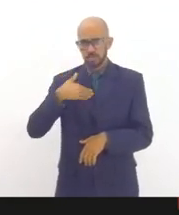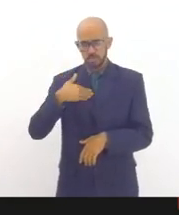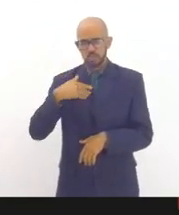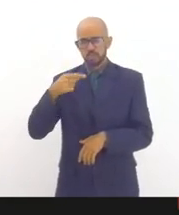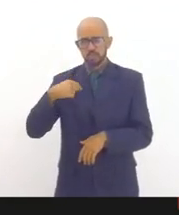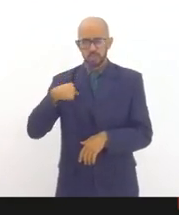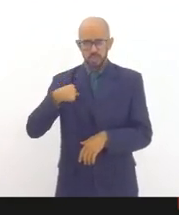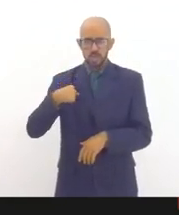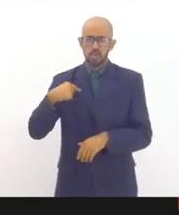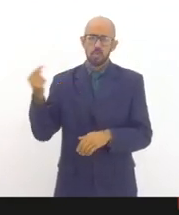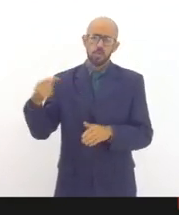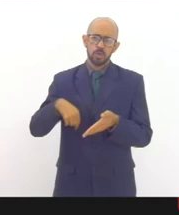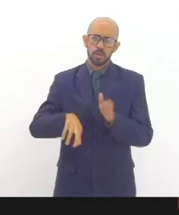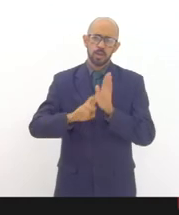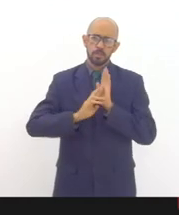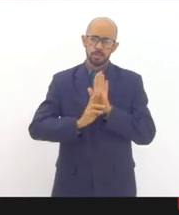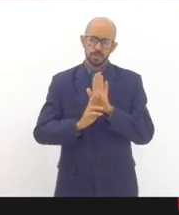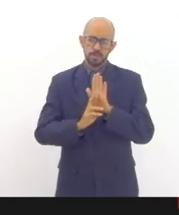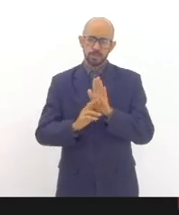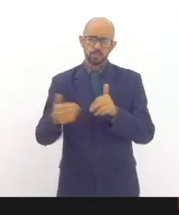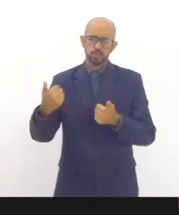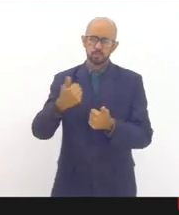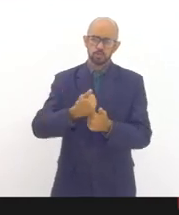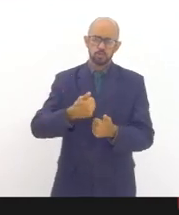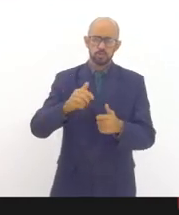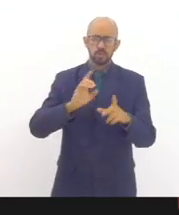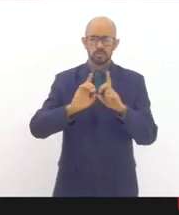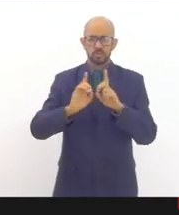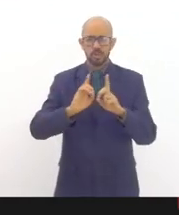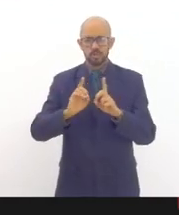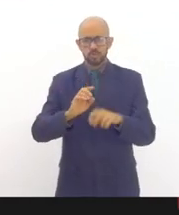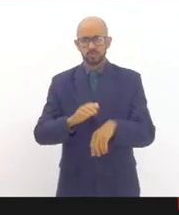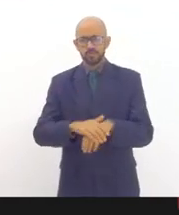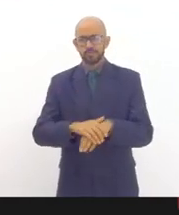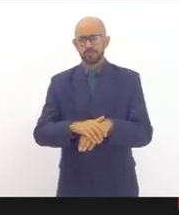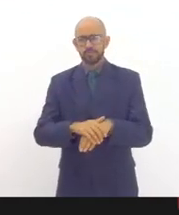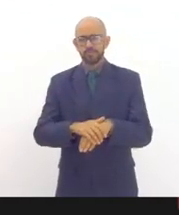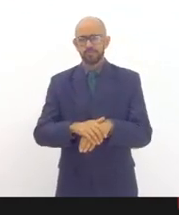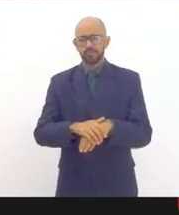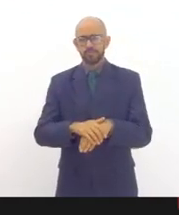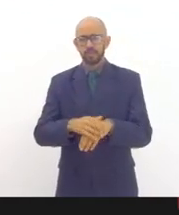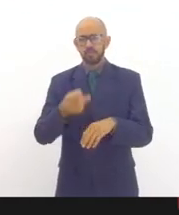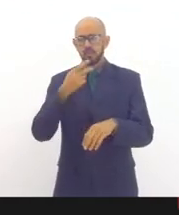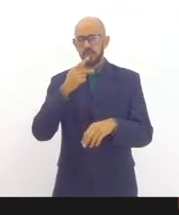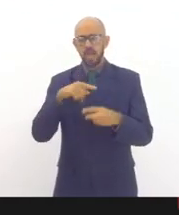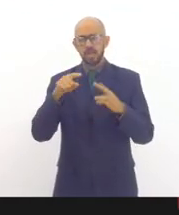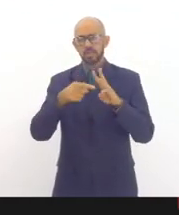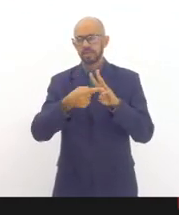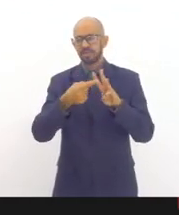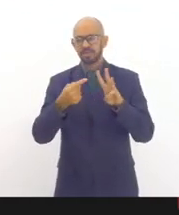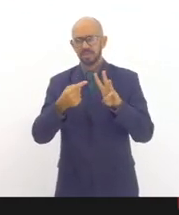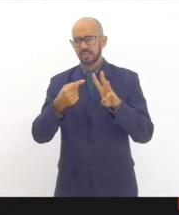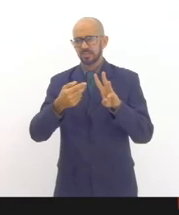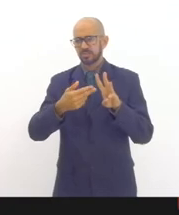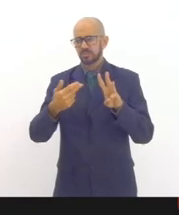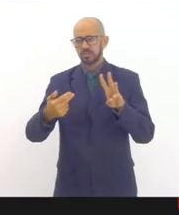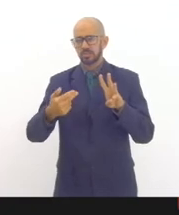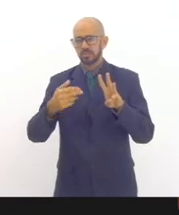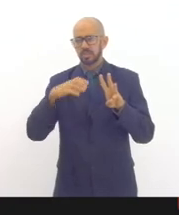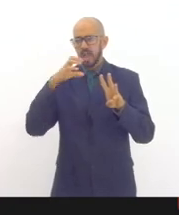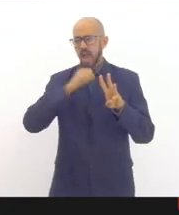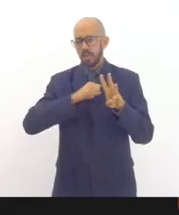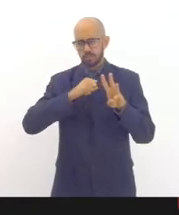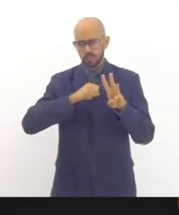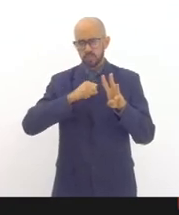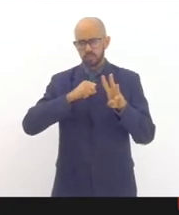eu aqui a representasse nesse debate. Vou abordar apenas três pontos muito rápidos e sucintos.